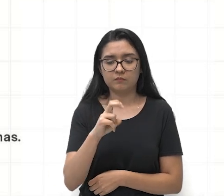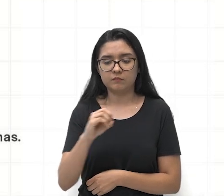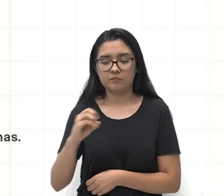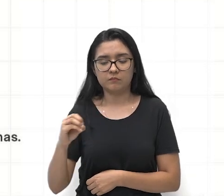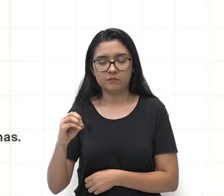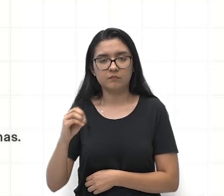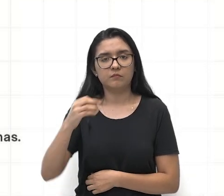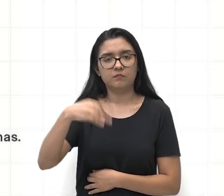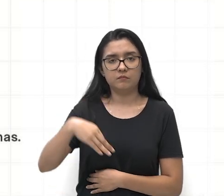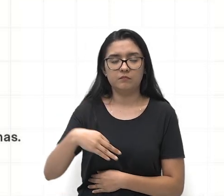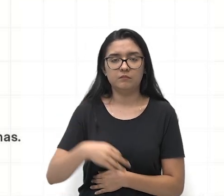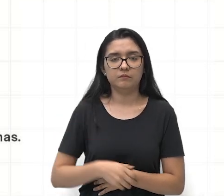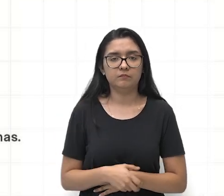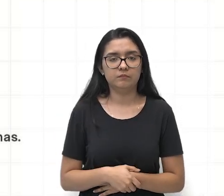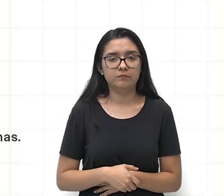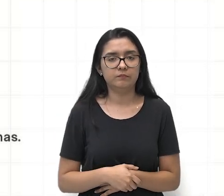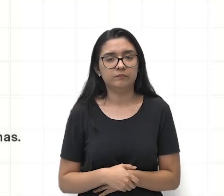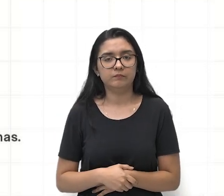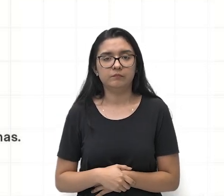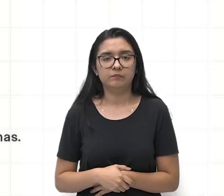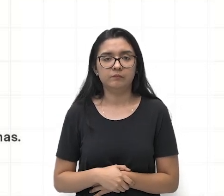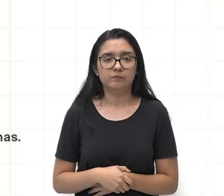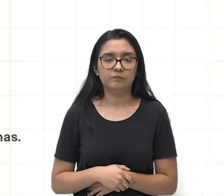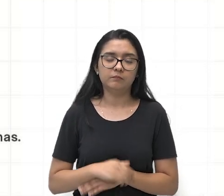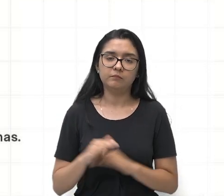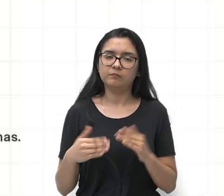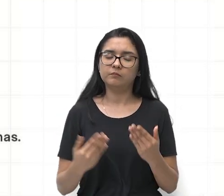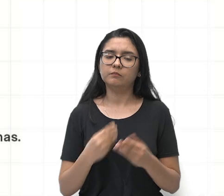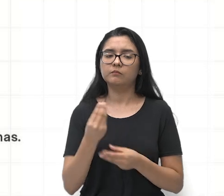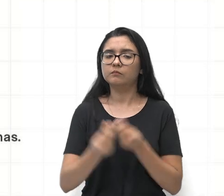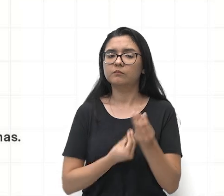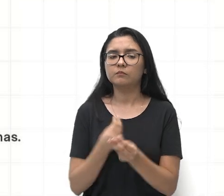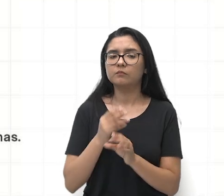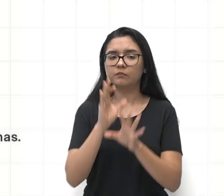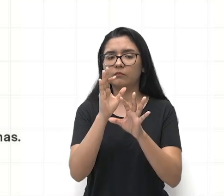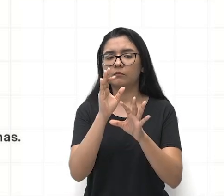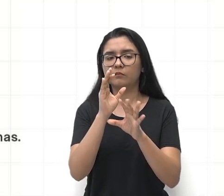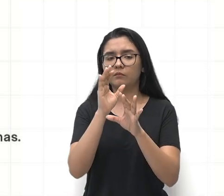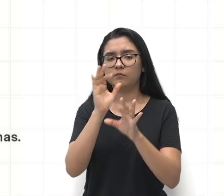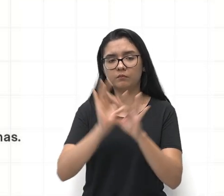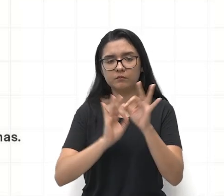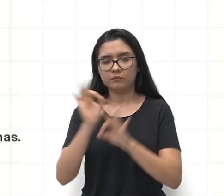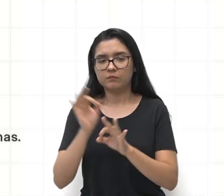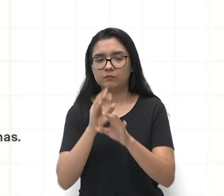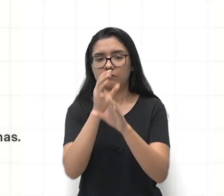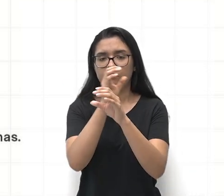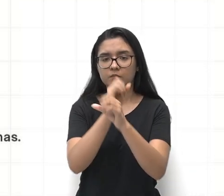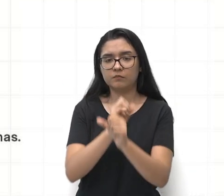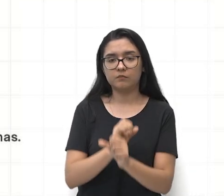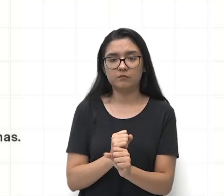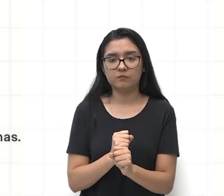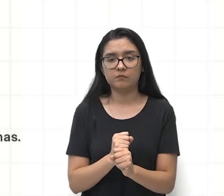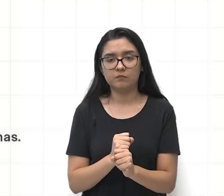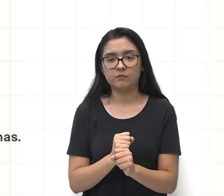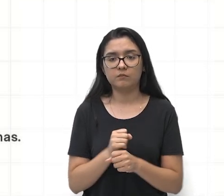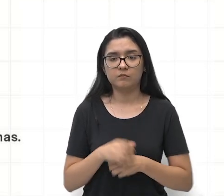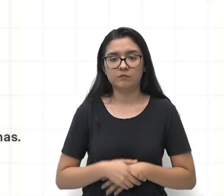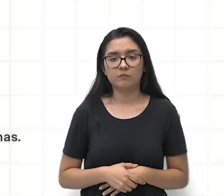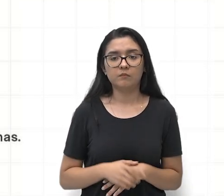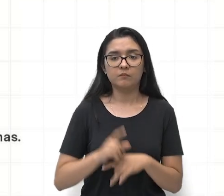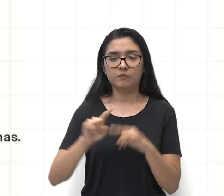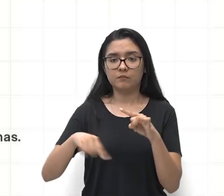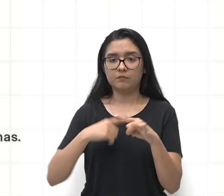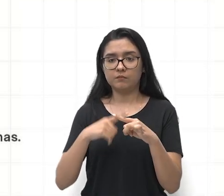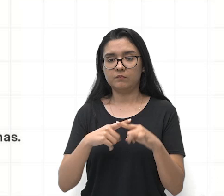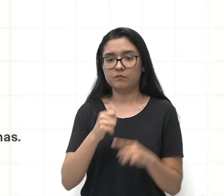Então, nós poderemos agir aqui, né, da seguinte forma, a gente pega, calcula isso daqui, né,